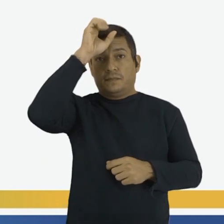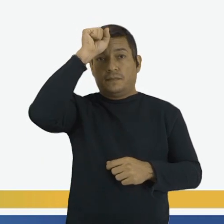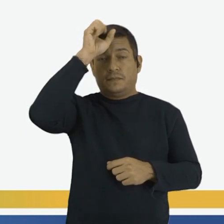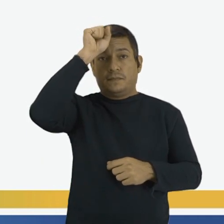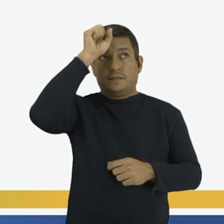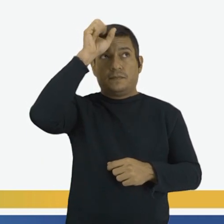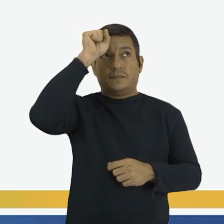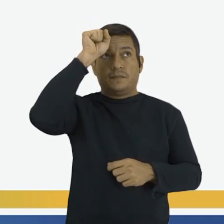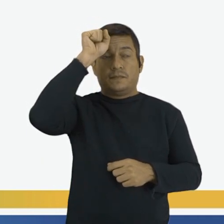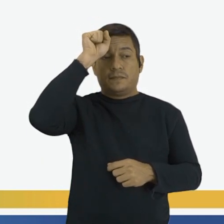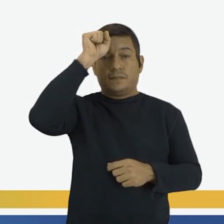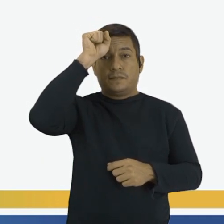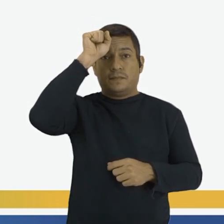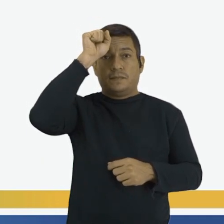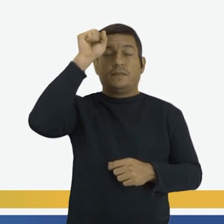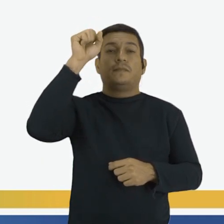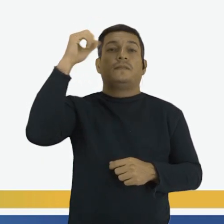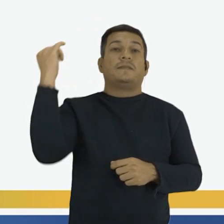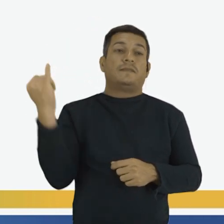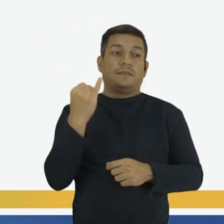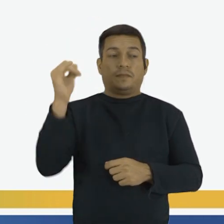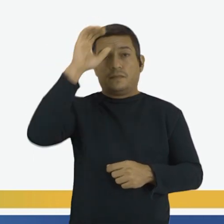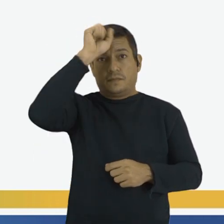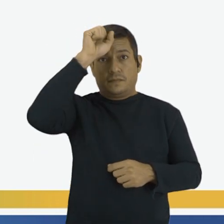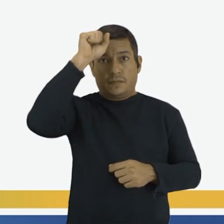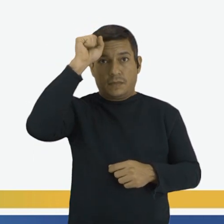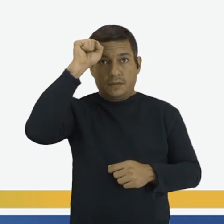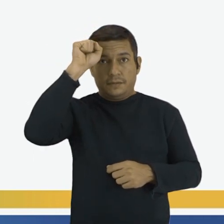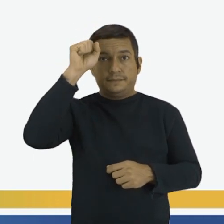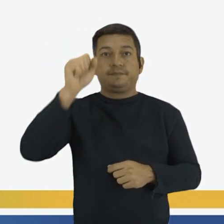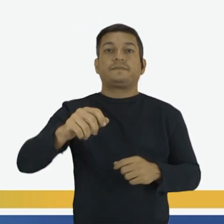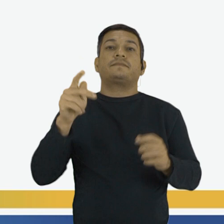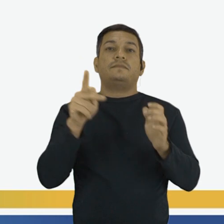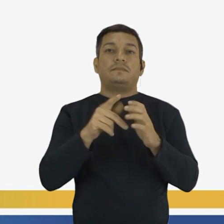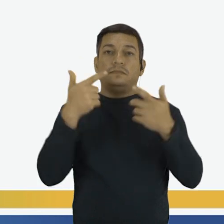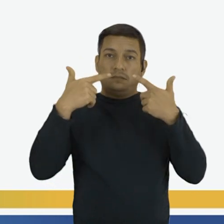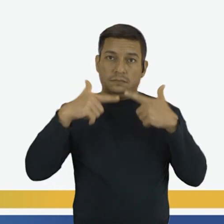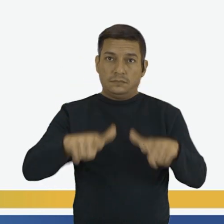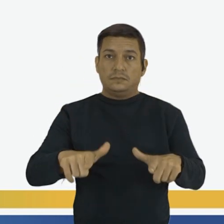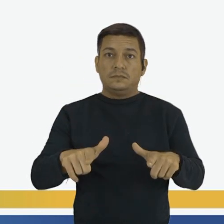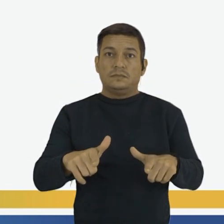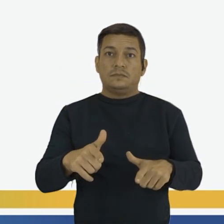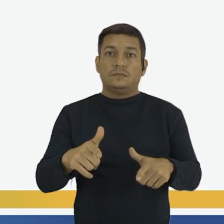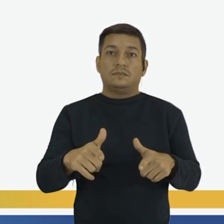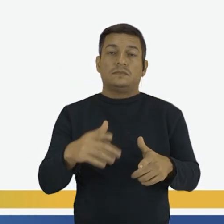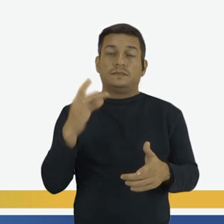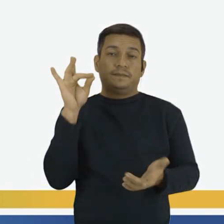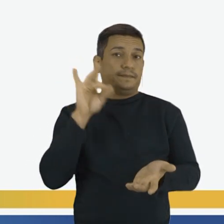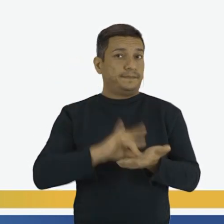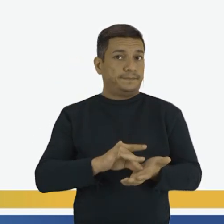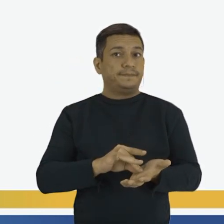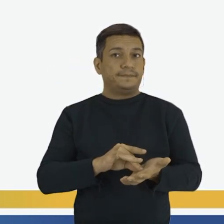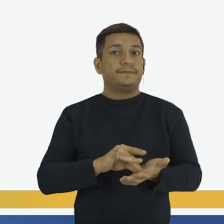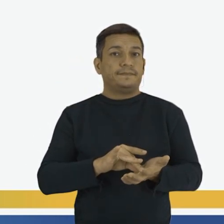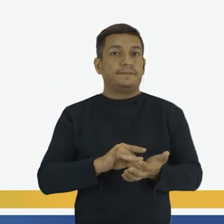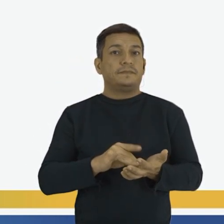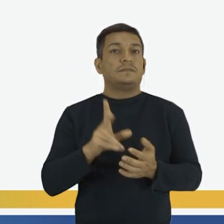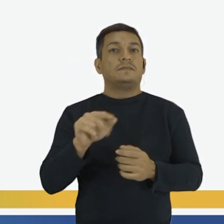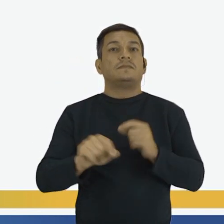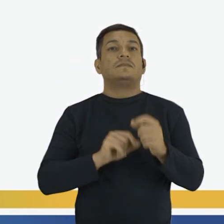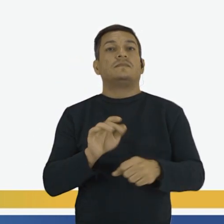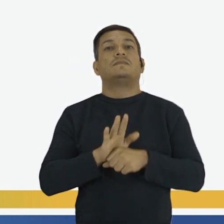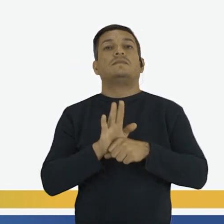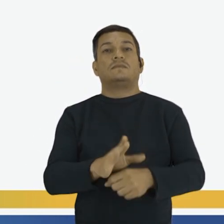agora há pouco ali atrás, a necessidade de aprender na própria língua original, né?